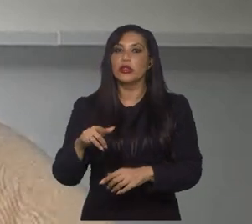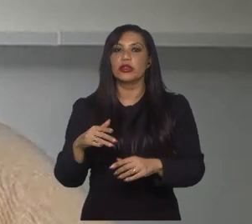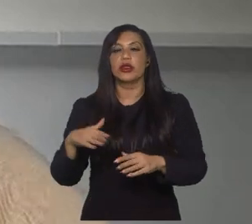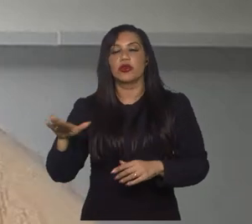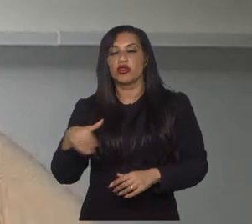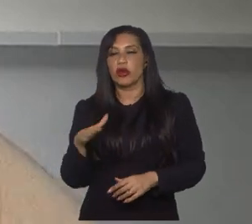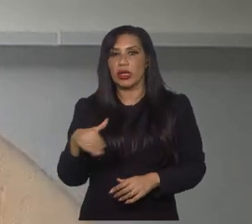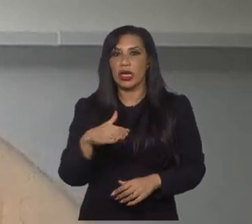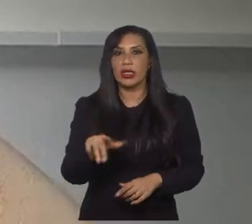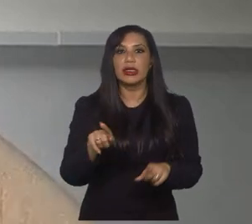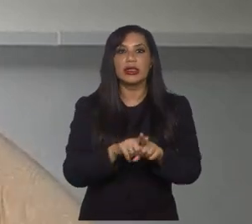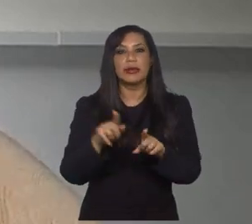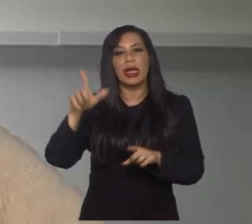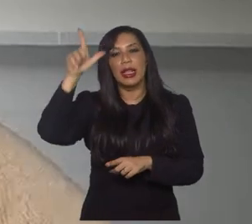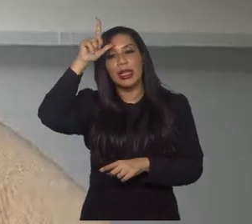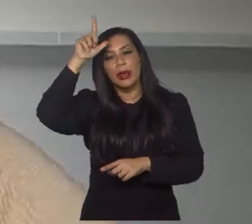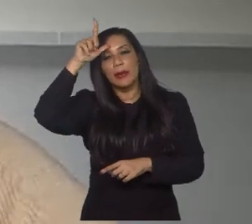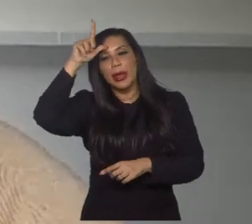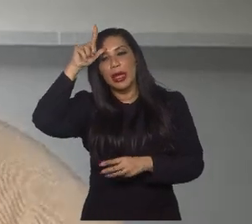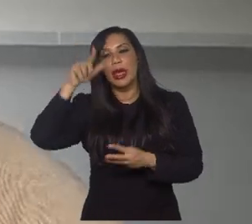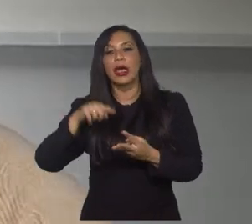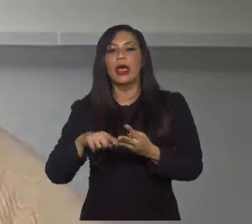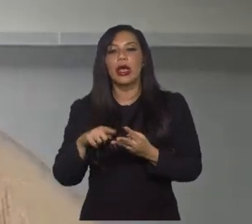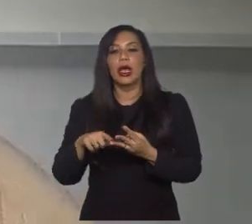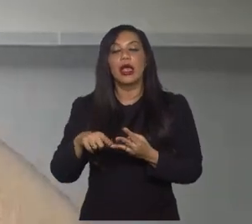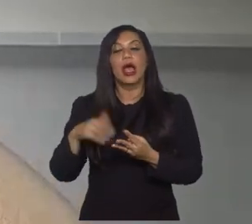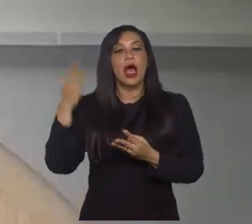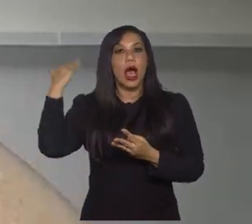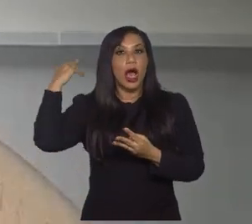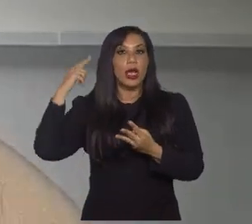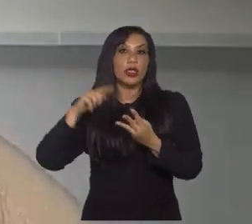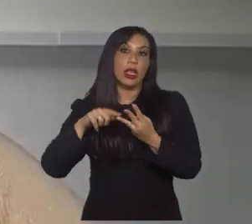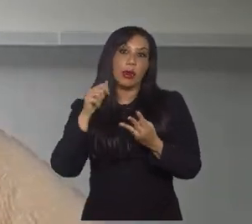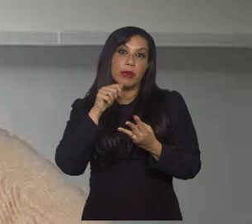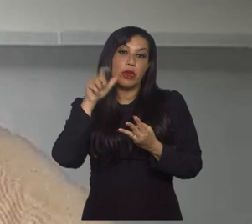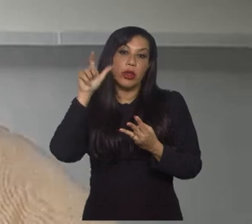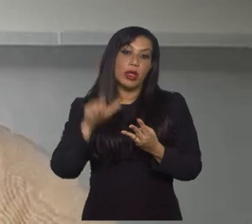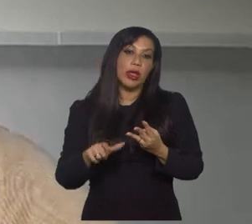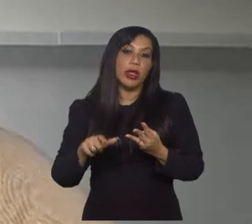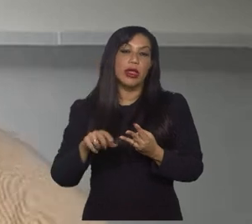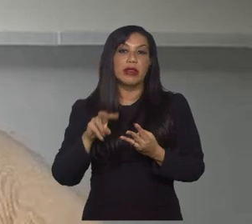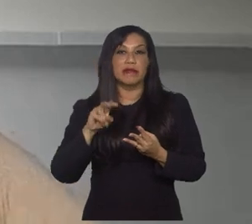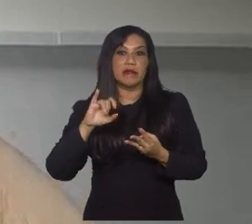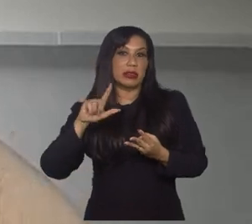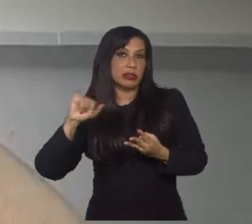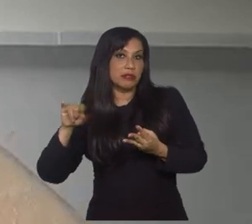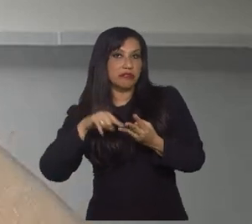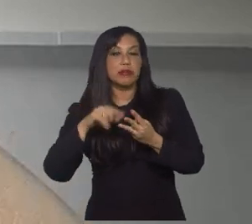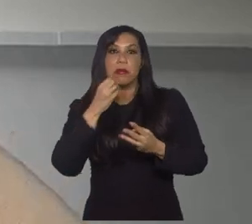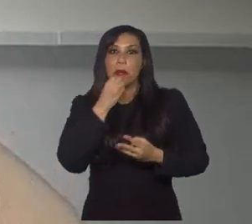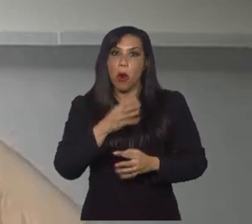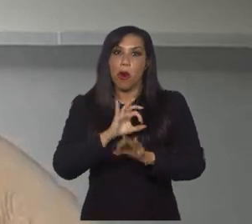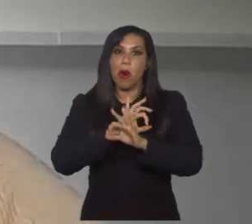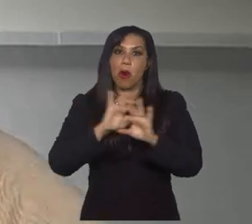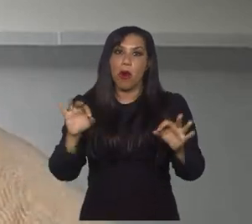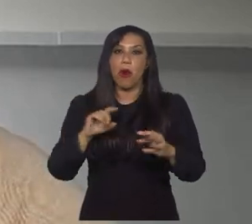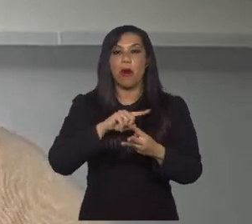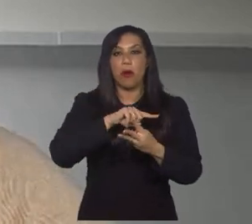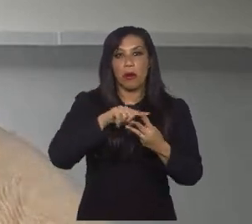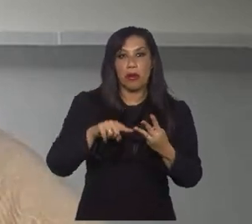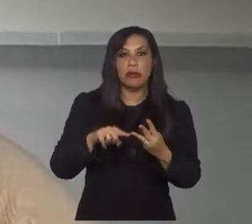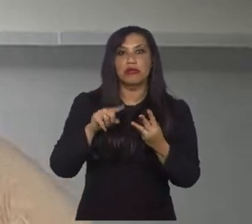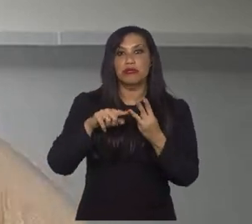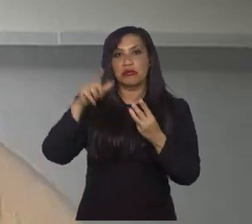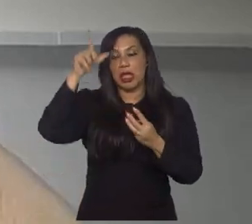aberta. E na Alemanha, eu vou reforçar o que eu falei da última vez aqui, eu acho que Julie Brandt pode ser a cartada surpresa aí